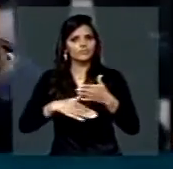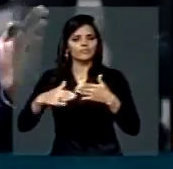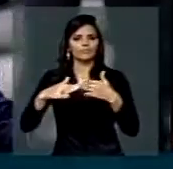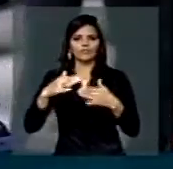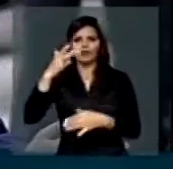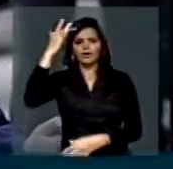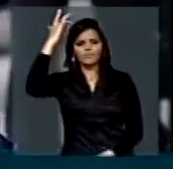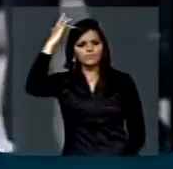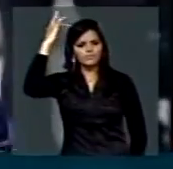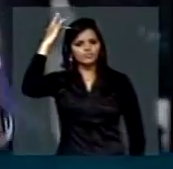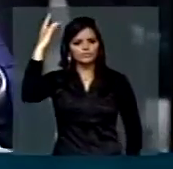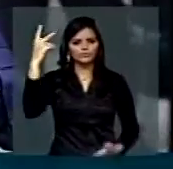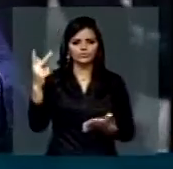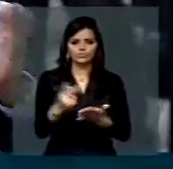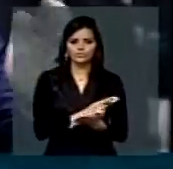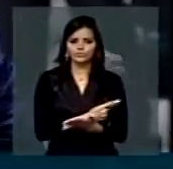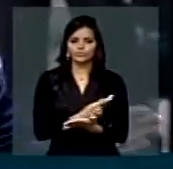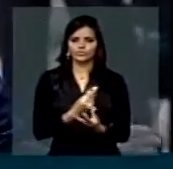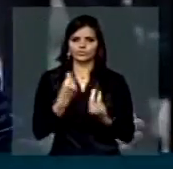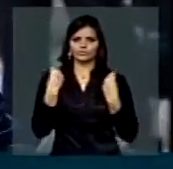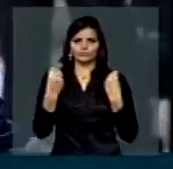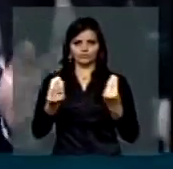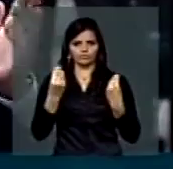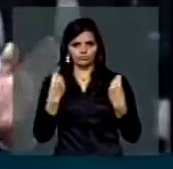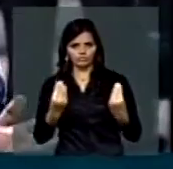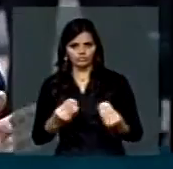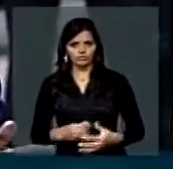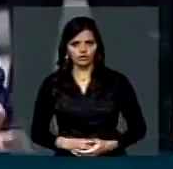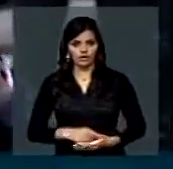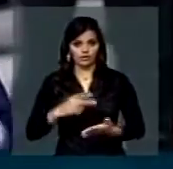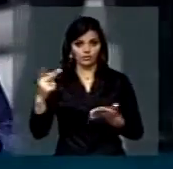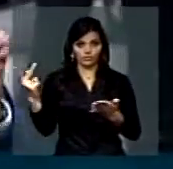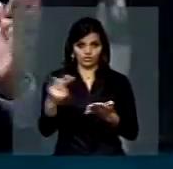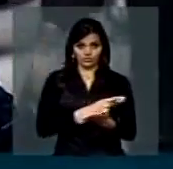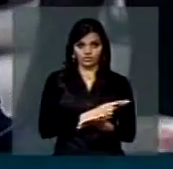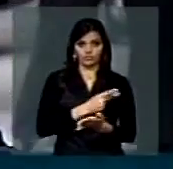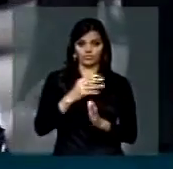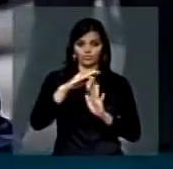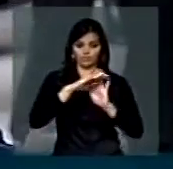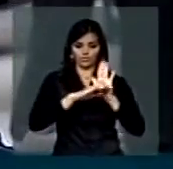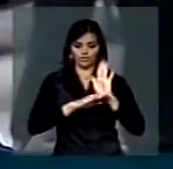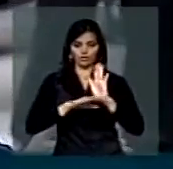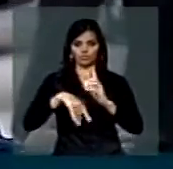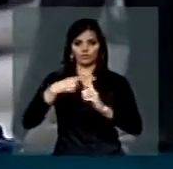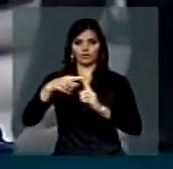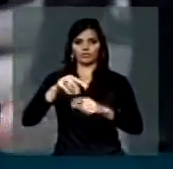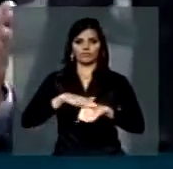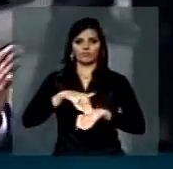este absurdo, essa excrescência que aconteceu no programa Mais Médicos,